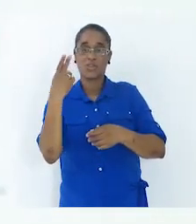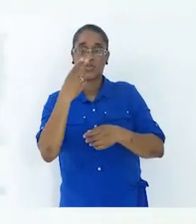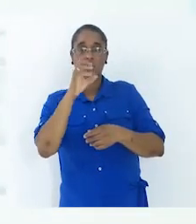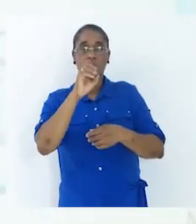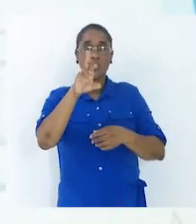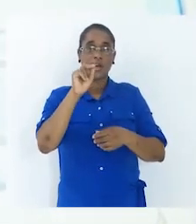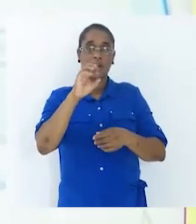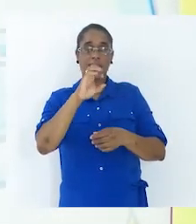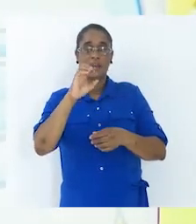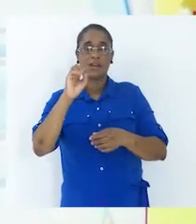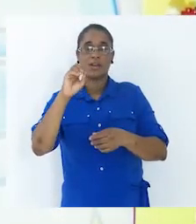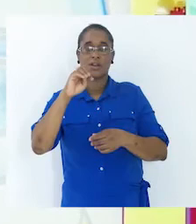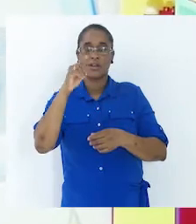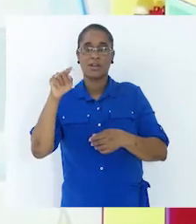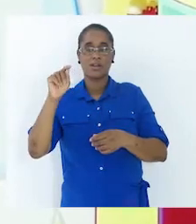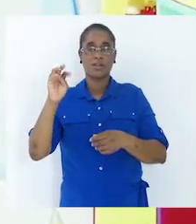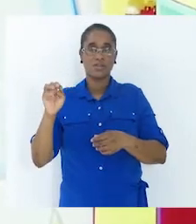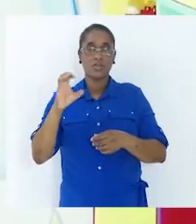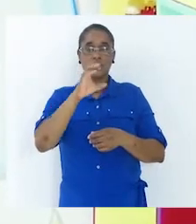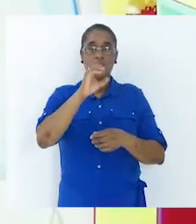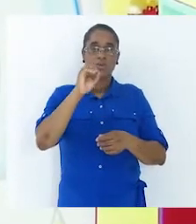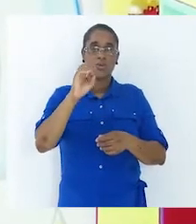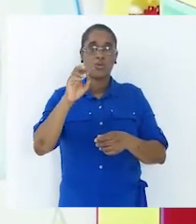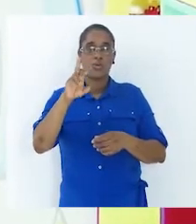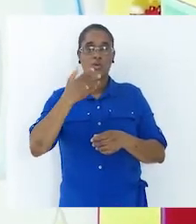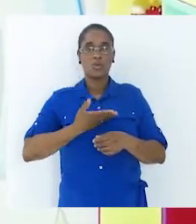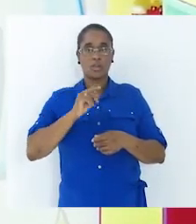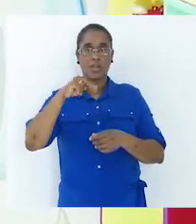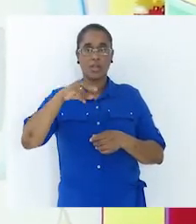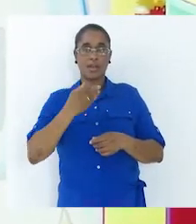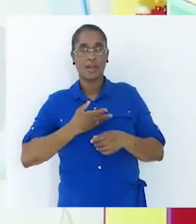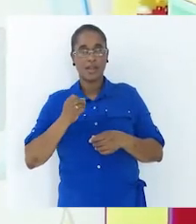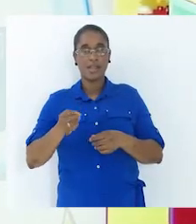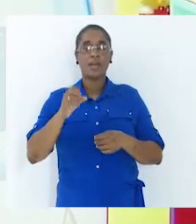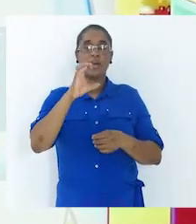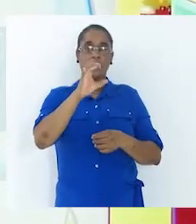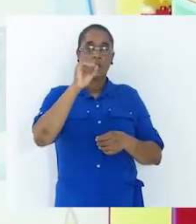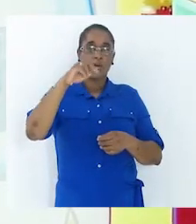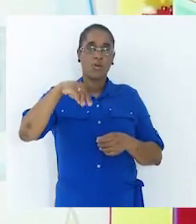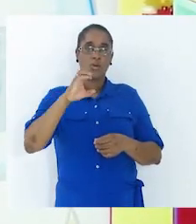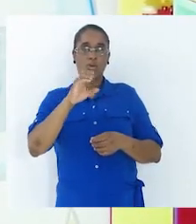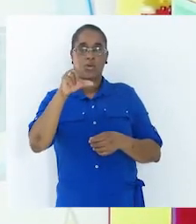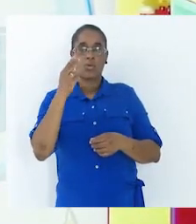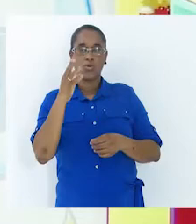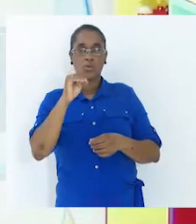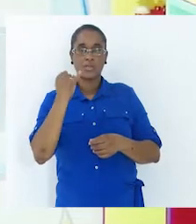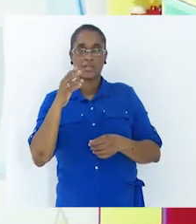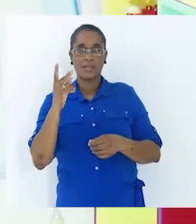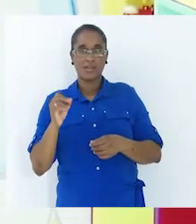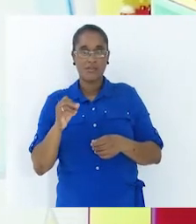orações coordenadas conclusivas. Por quê? Porque aquilo que é